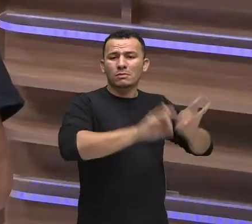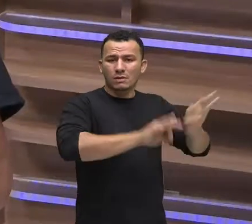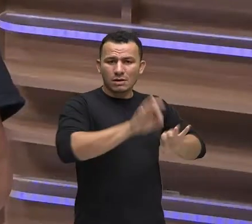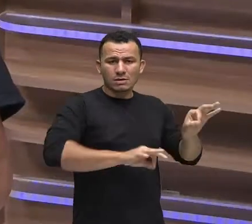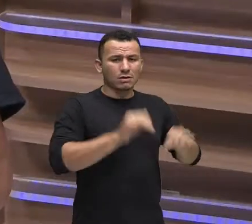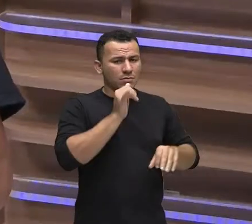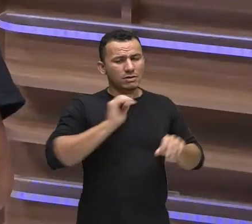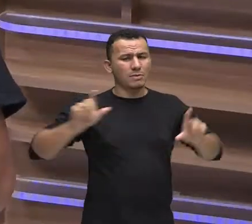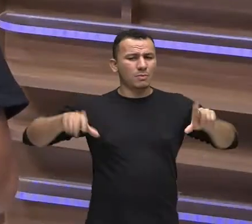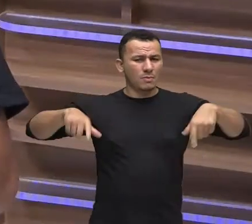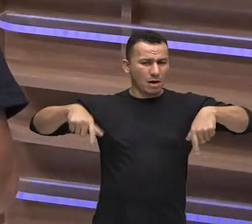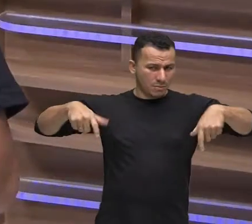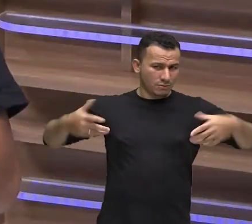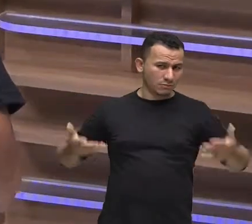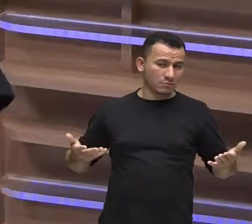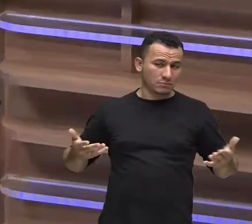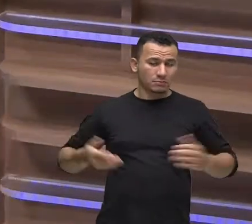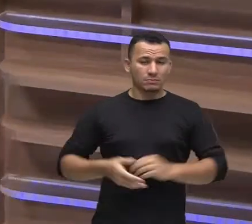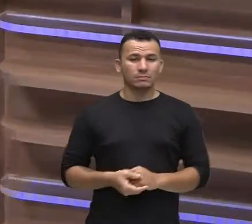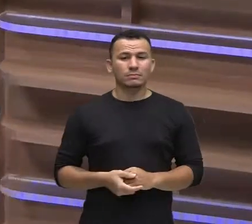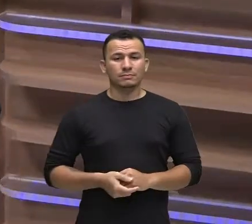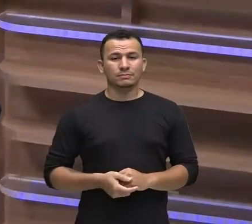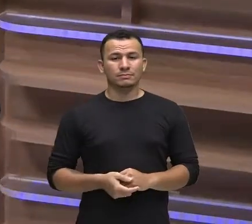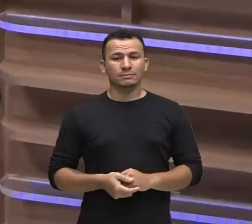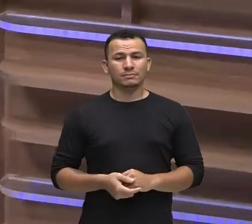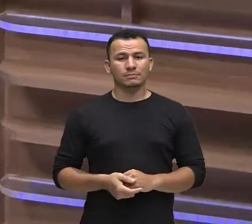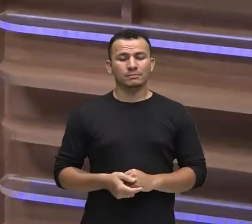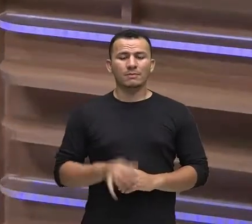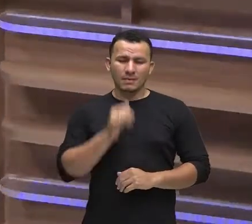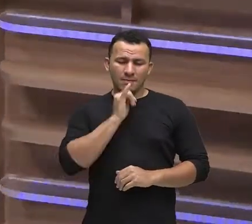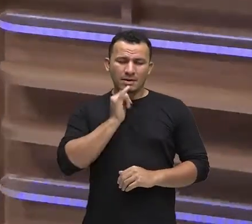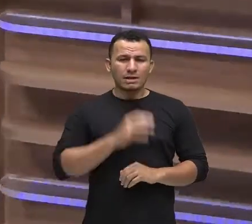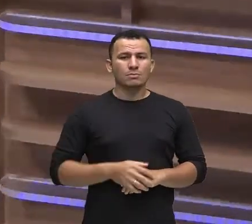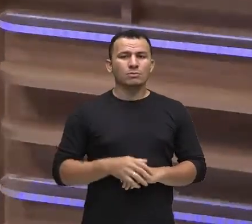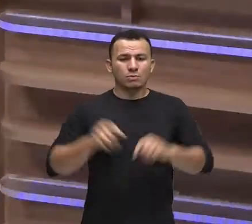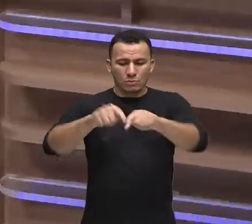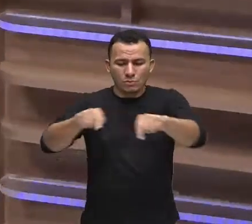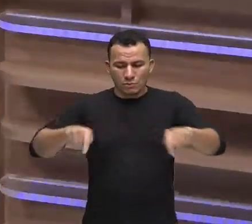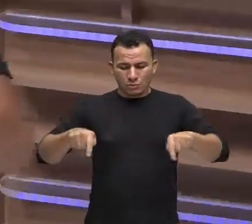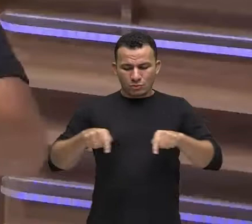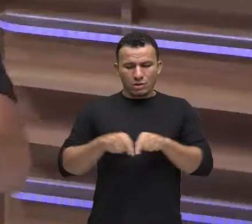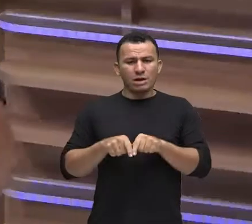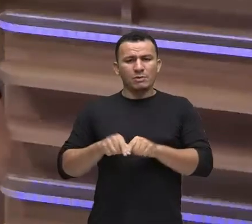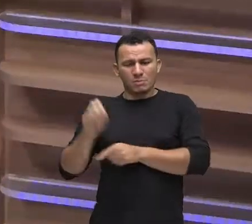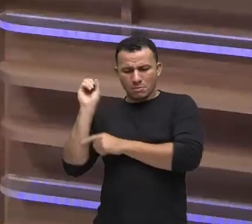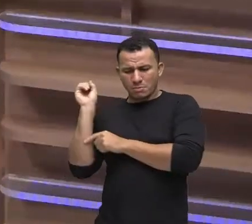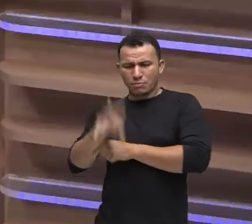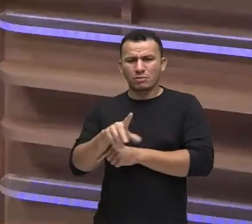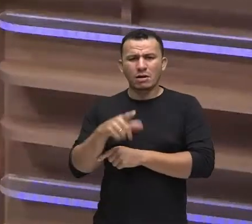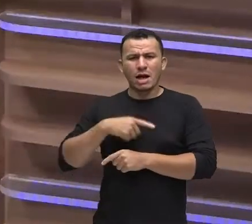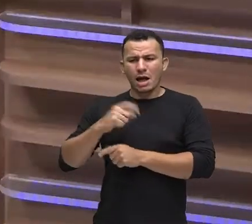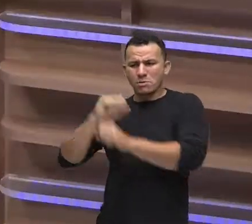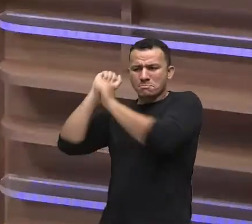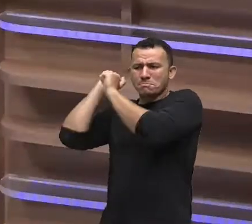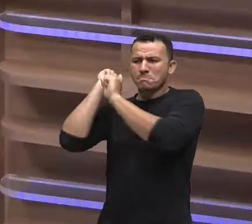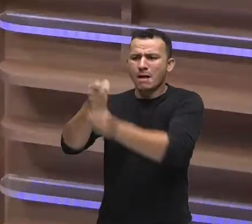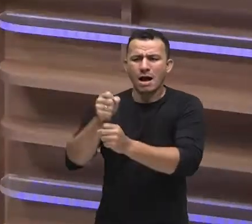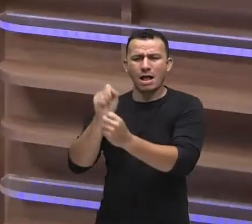por exemplo, né? Eu não vou, em uma brincadeira de Jameson, pegar o meu taco e pá no meu